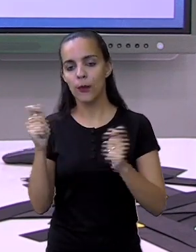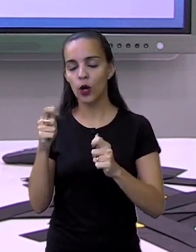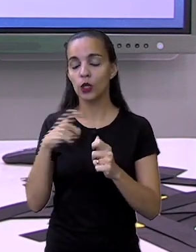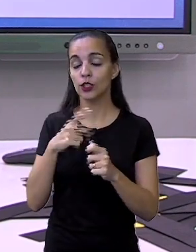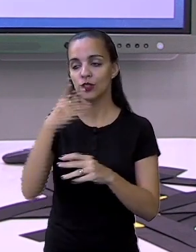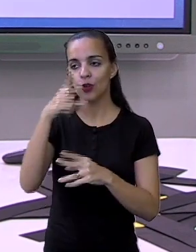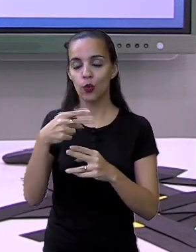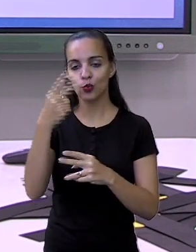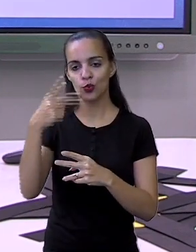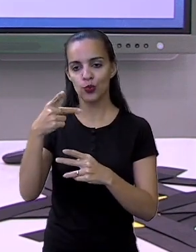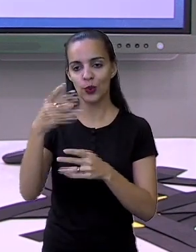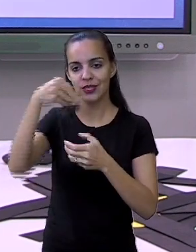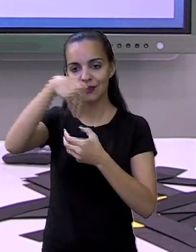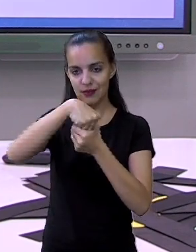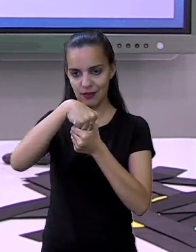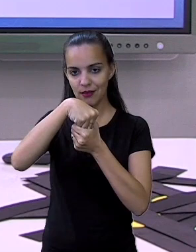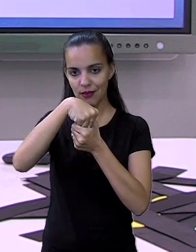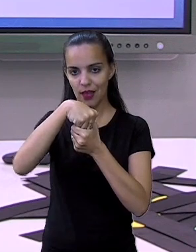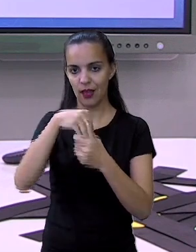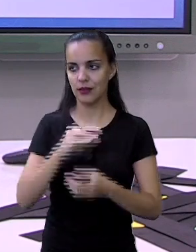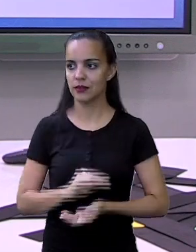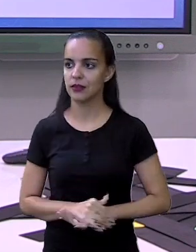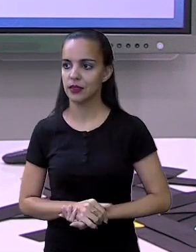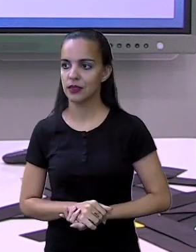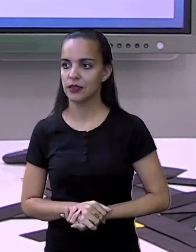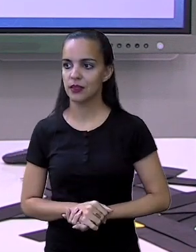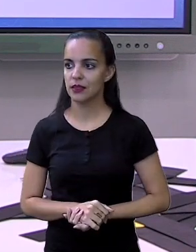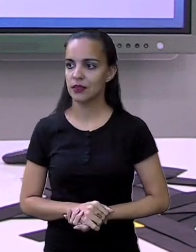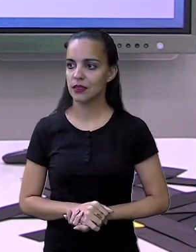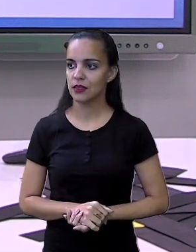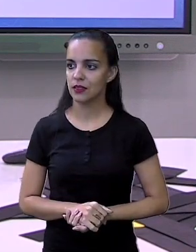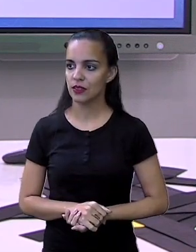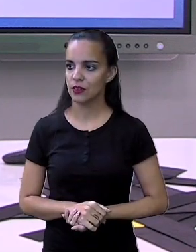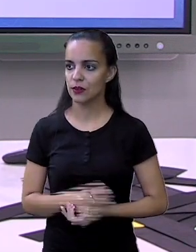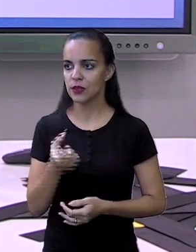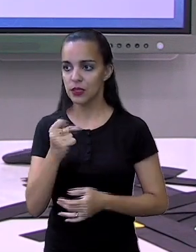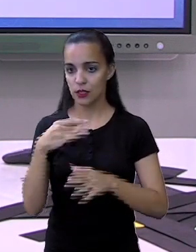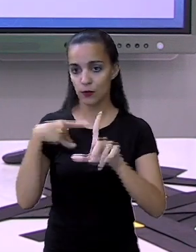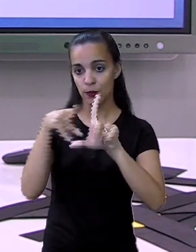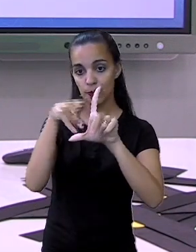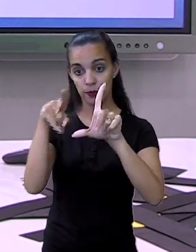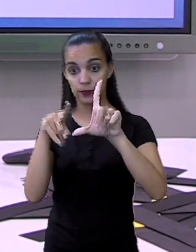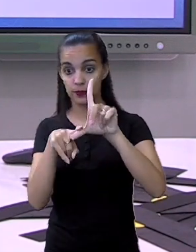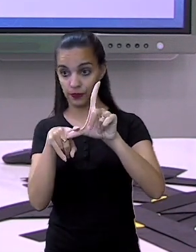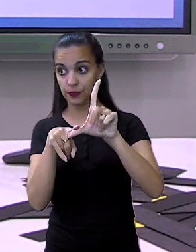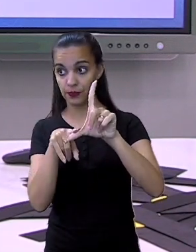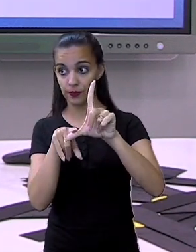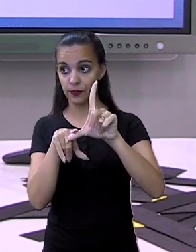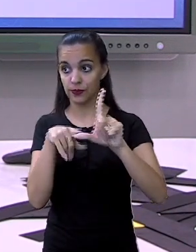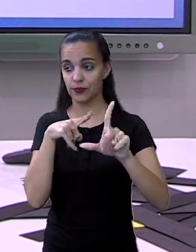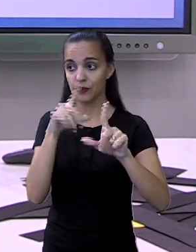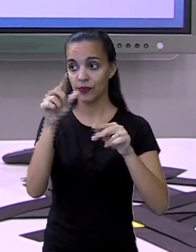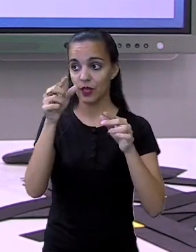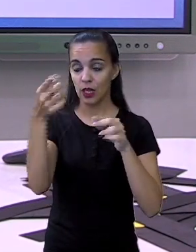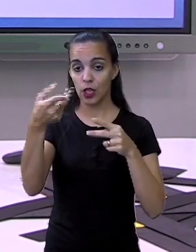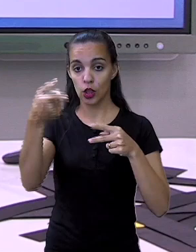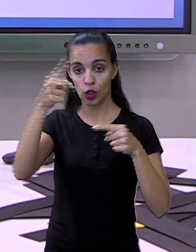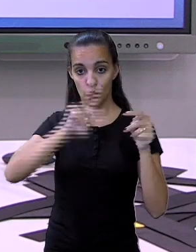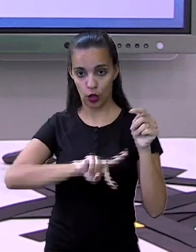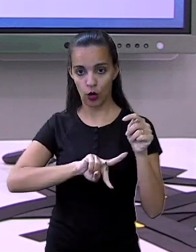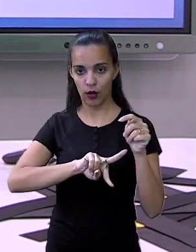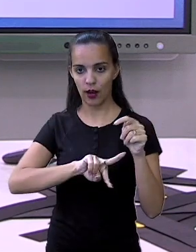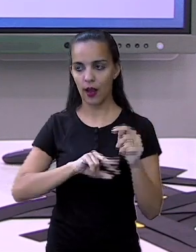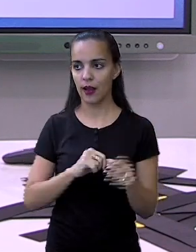dois internos. Se você pegar este ângulo aqui e transferir para